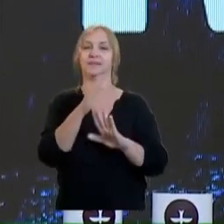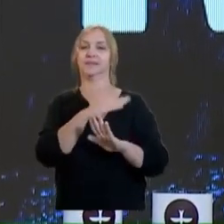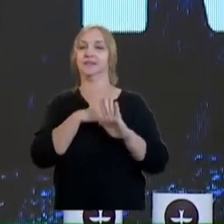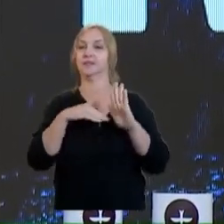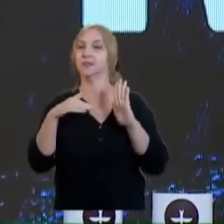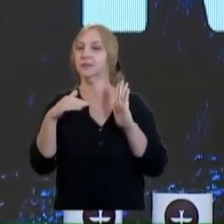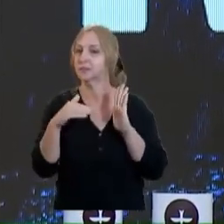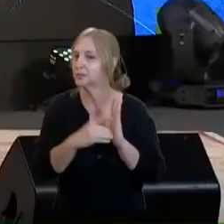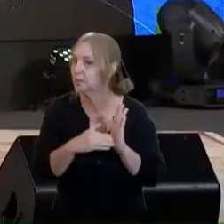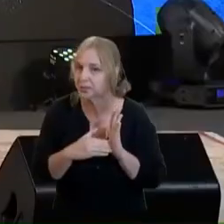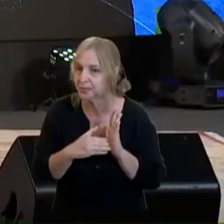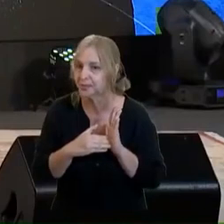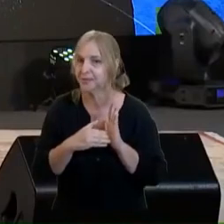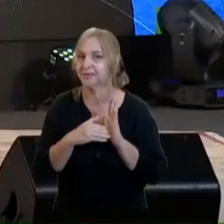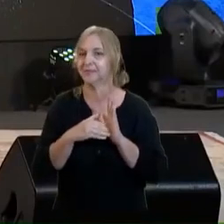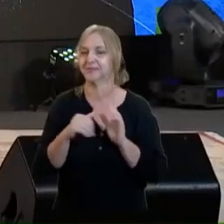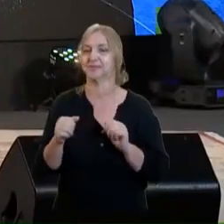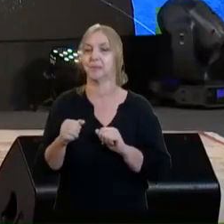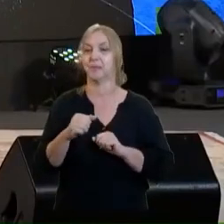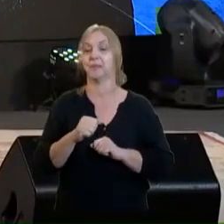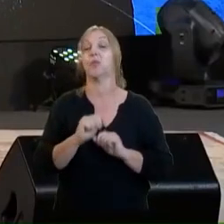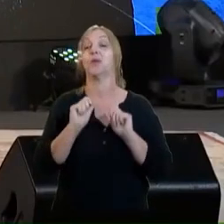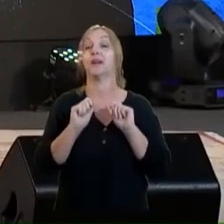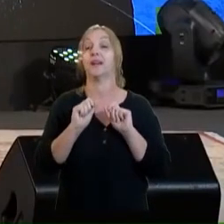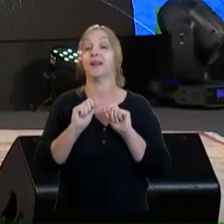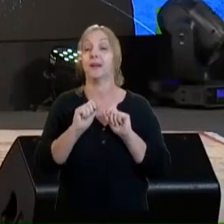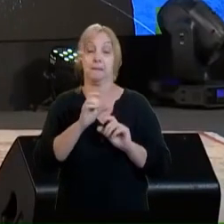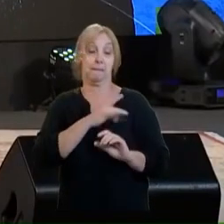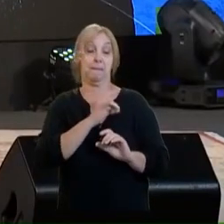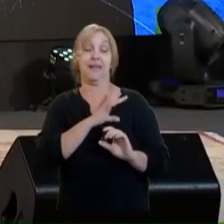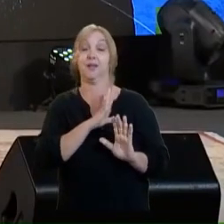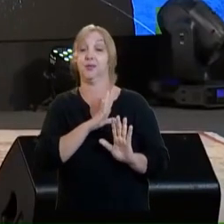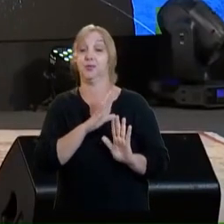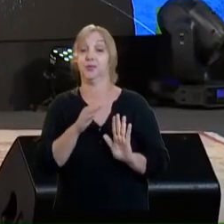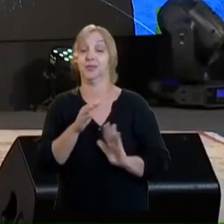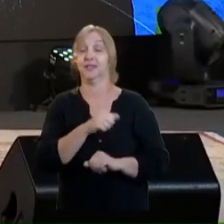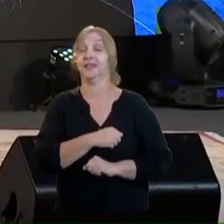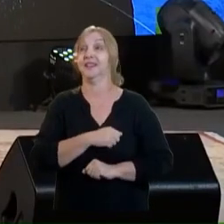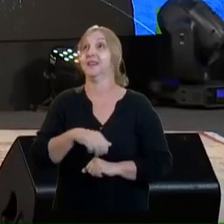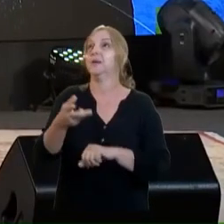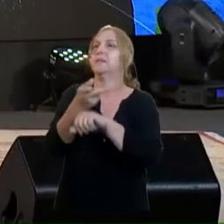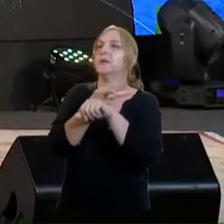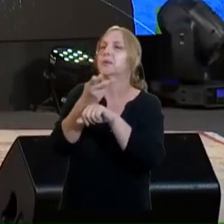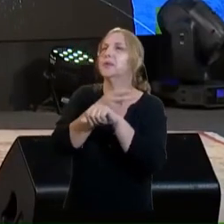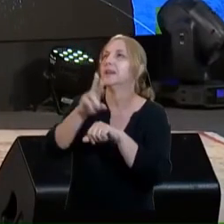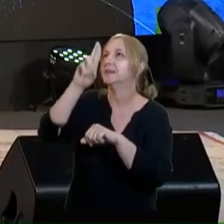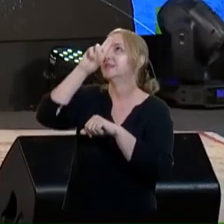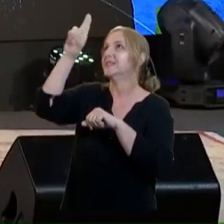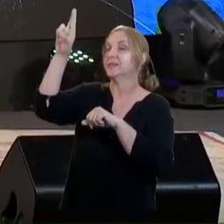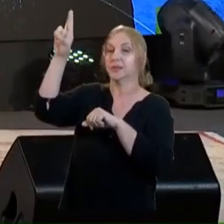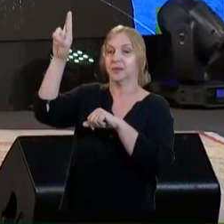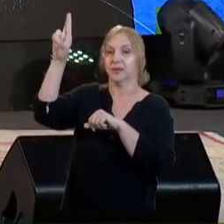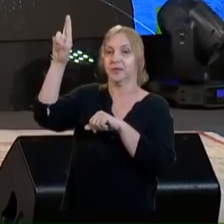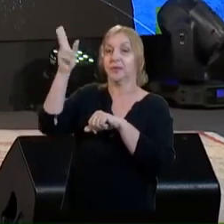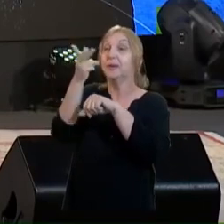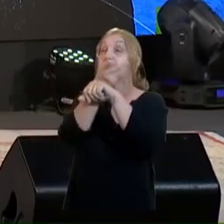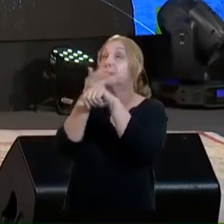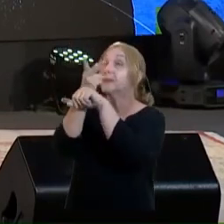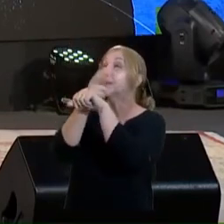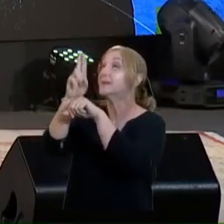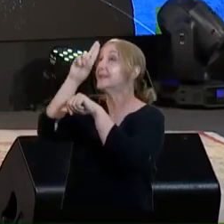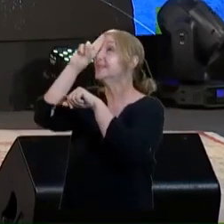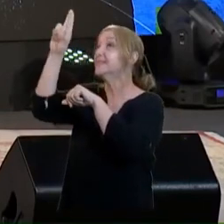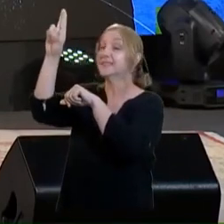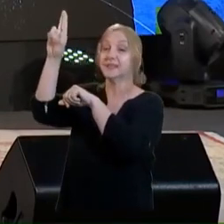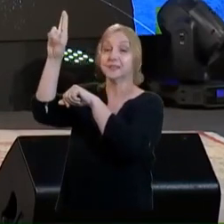todos, todos os meus temores. Busquei o Senhor, busquei o